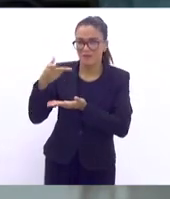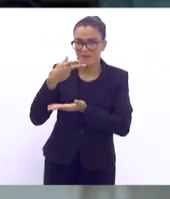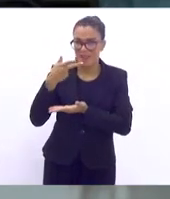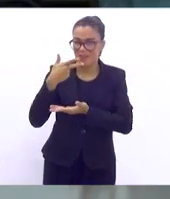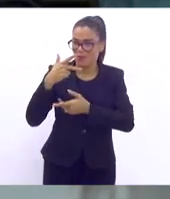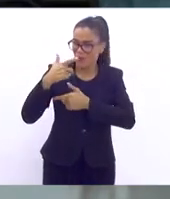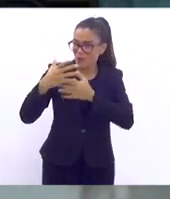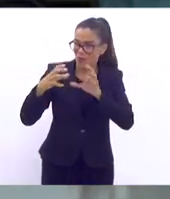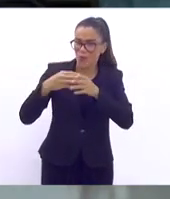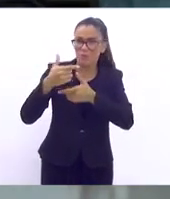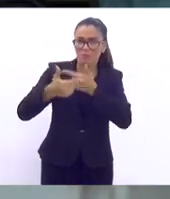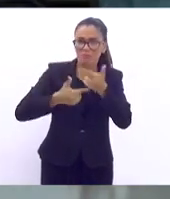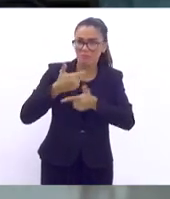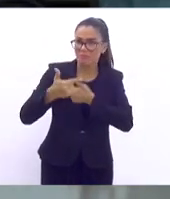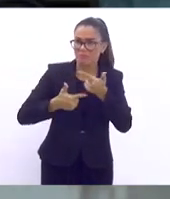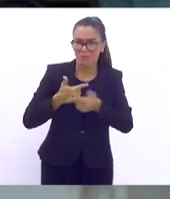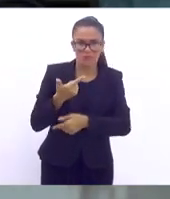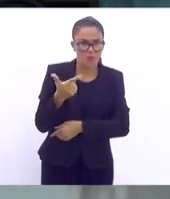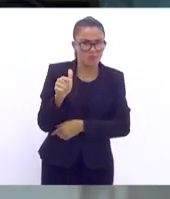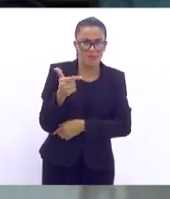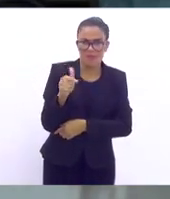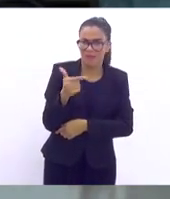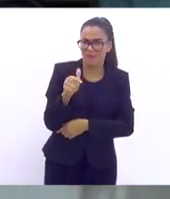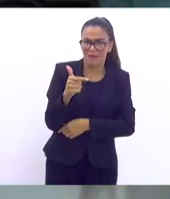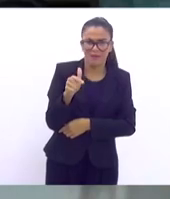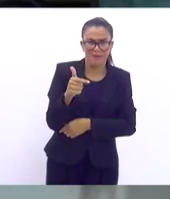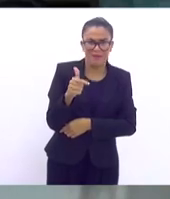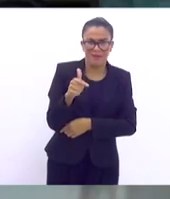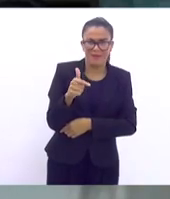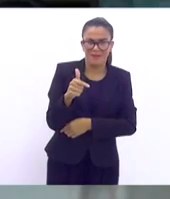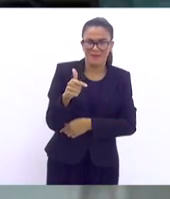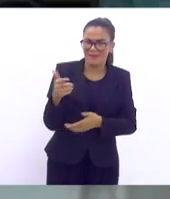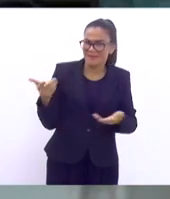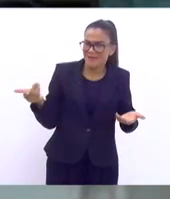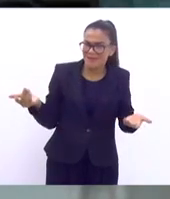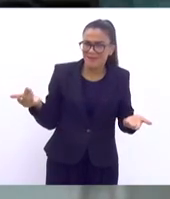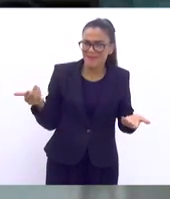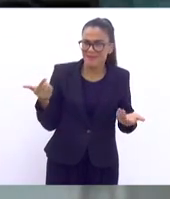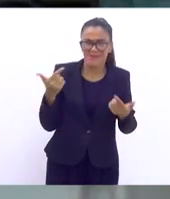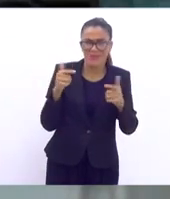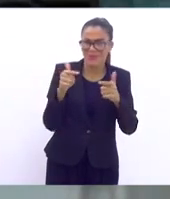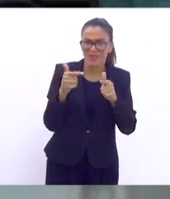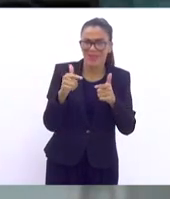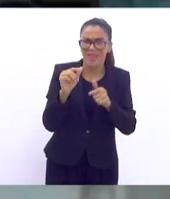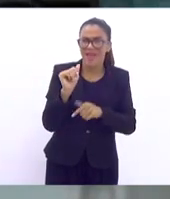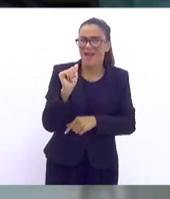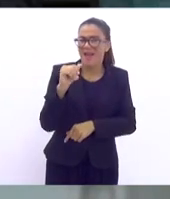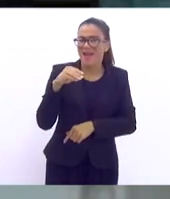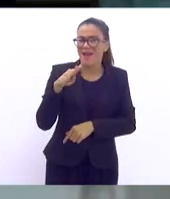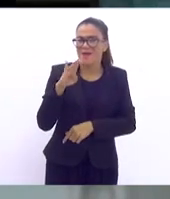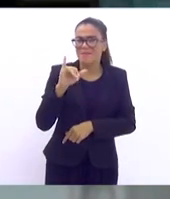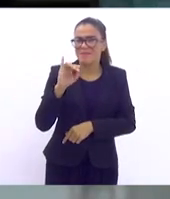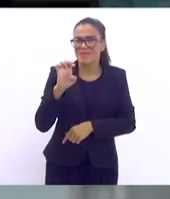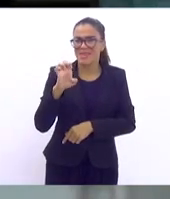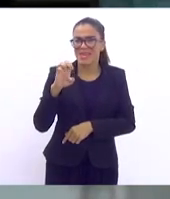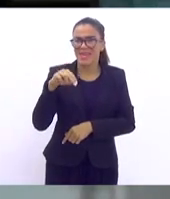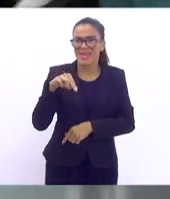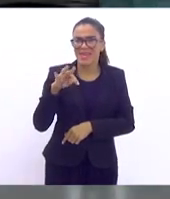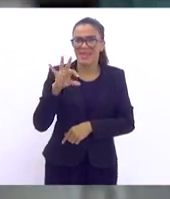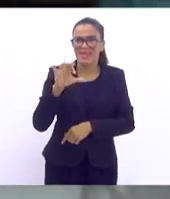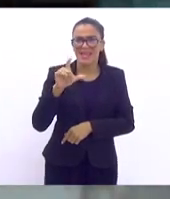de citar neste momento não existe a frente é Mentalista não existe